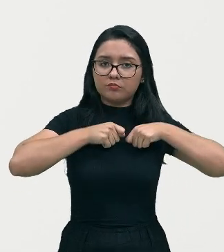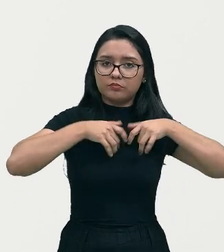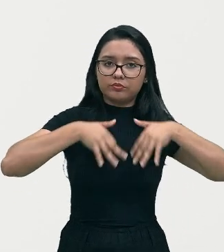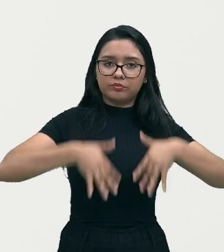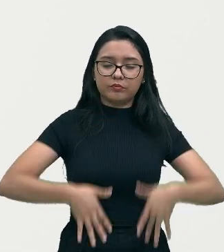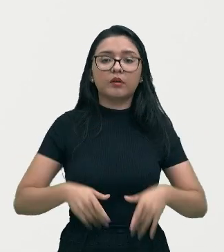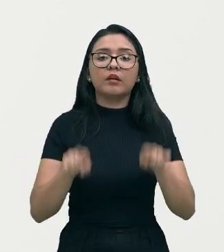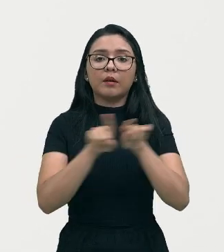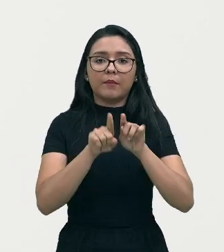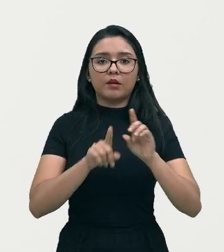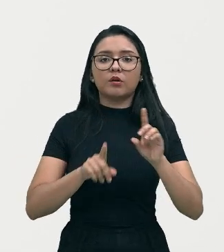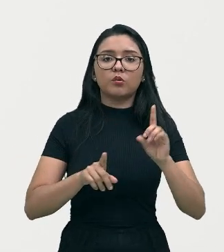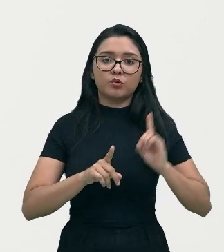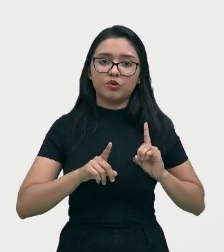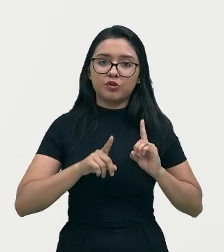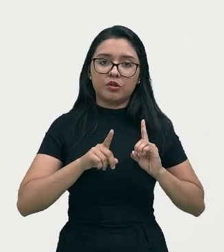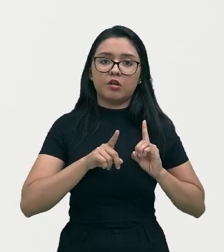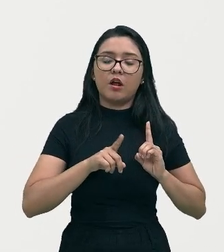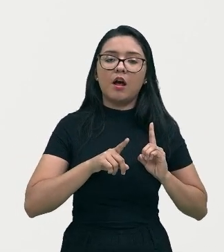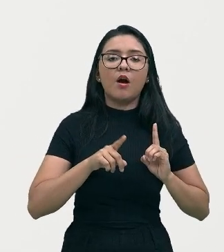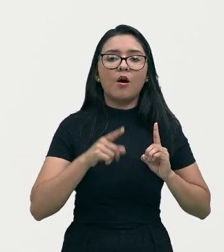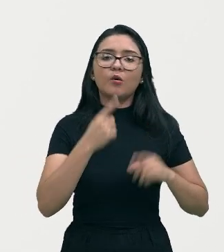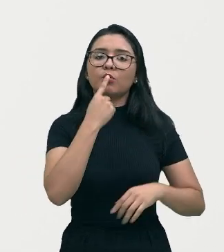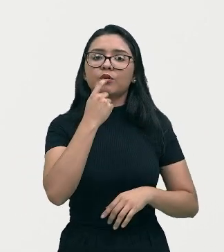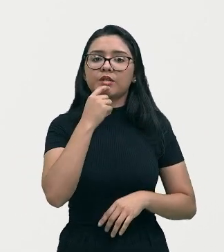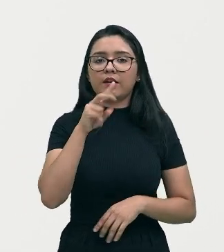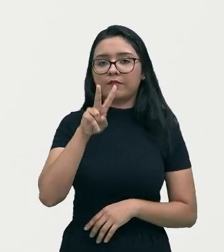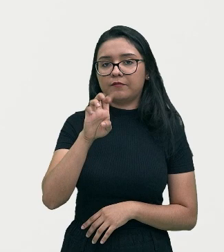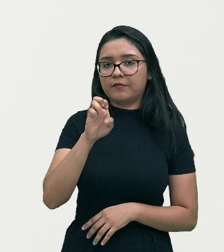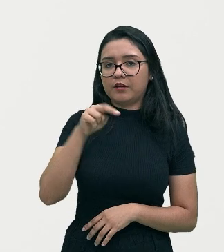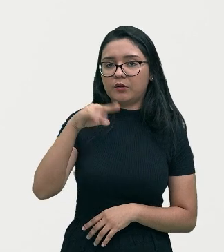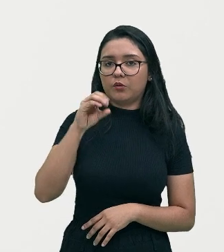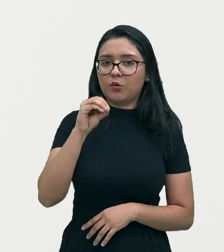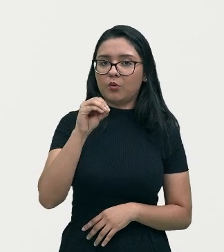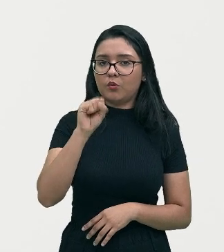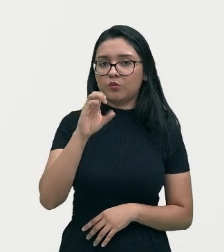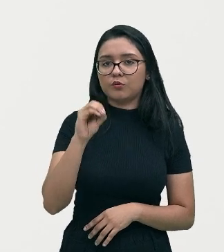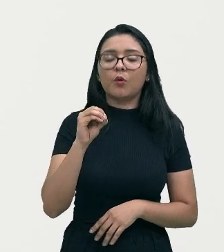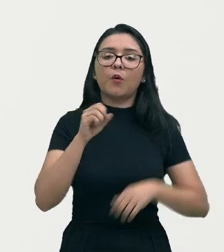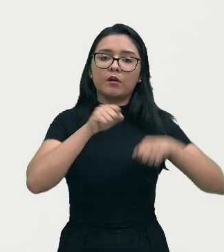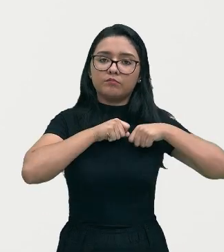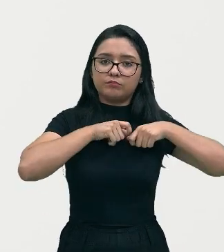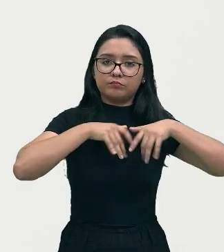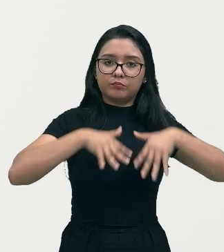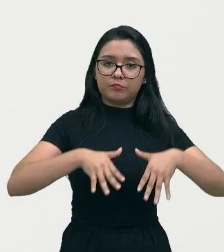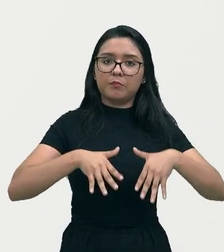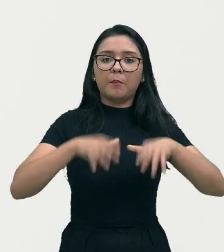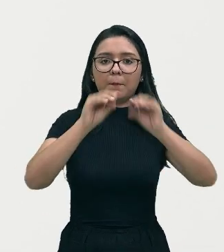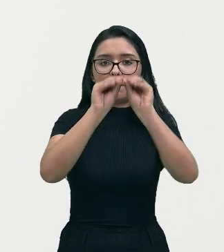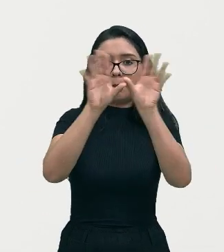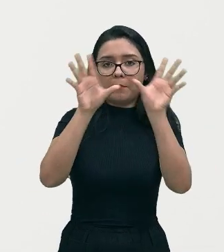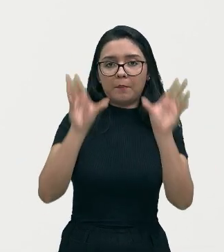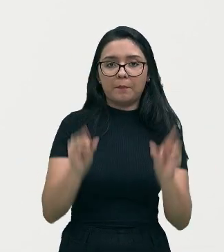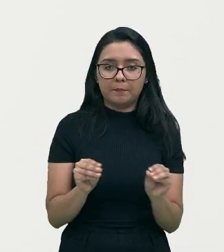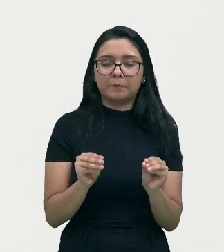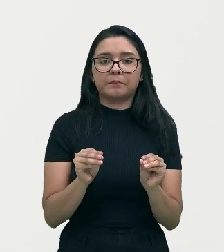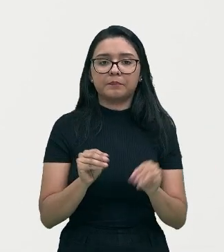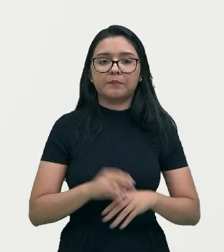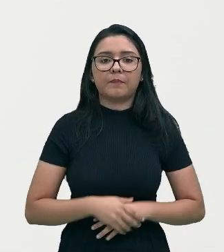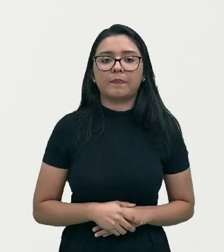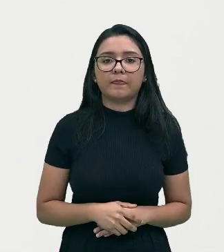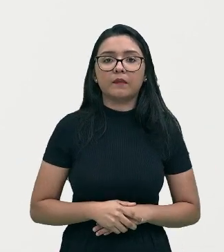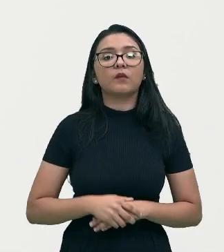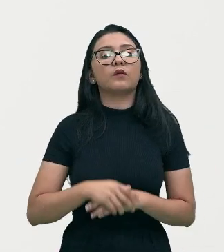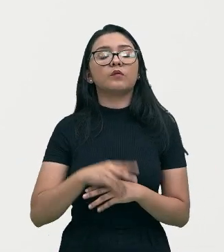o lado direito bombeia o sangue venoso para os pulmões, né? Então, a gente diferencia assim, o sangue venoso, que é rico em